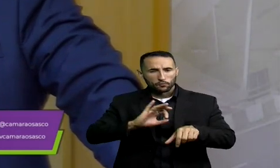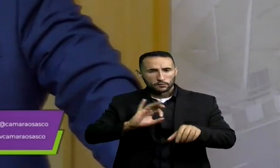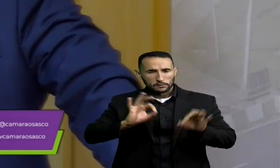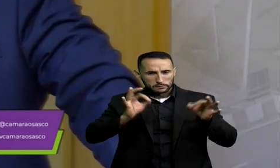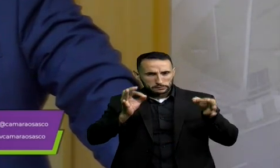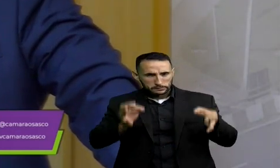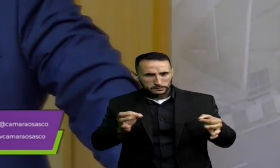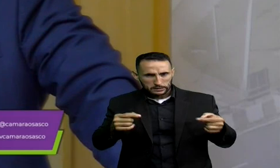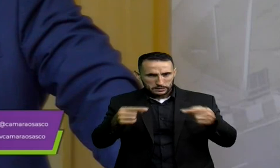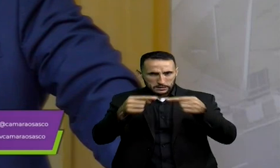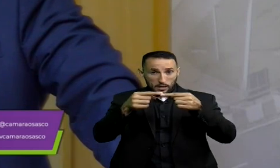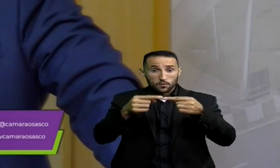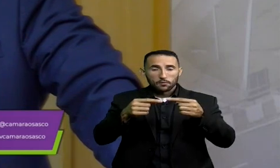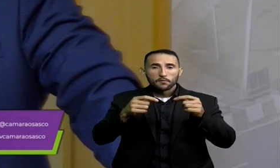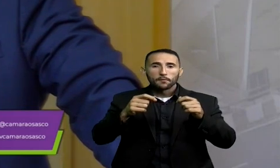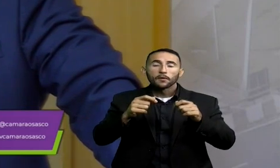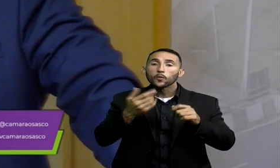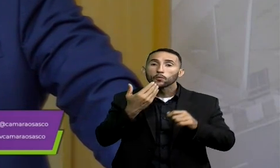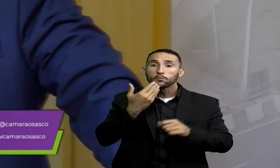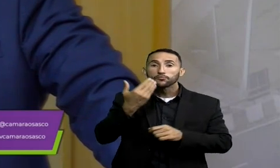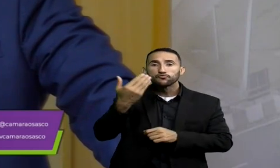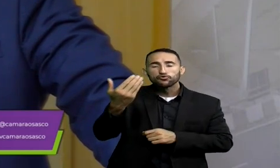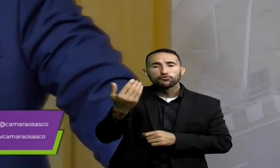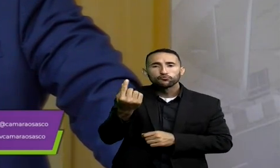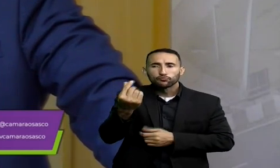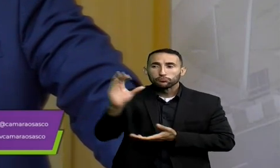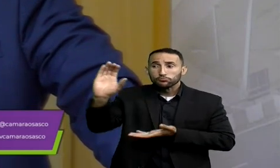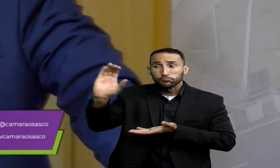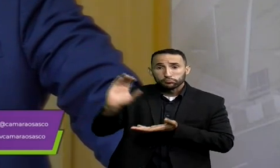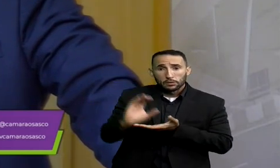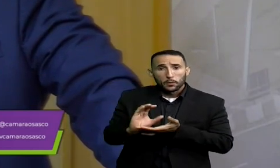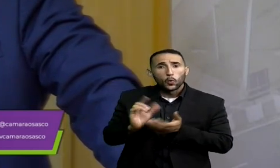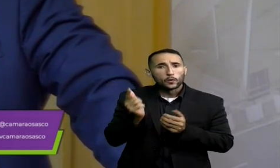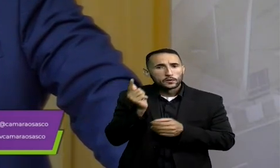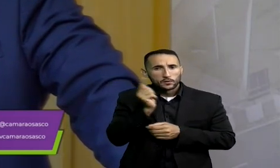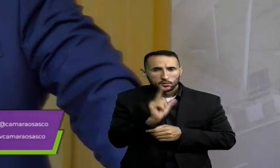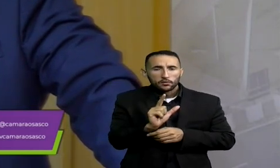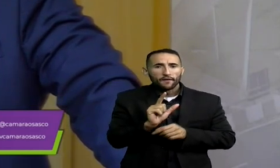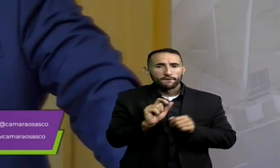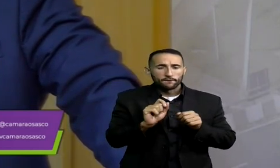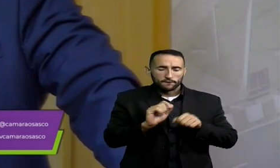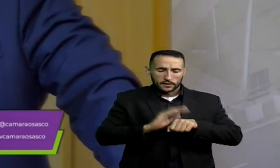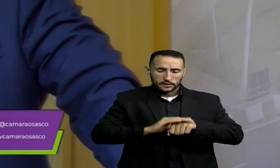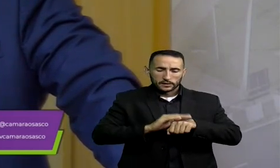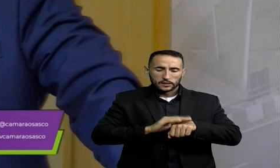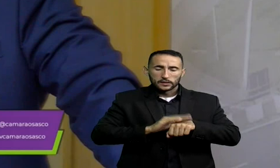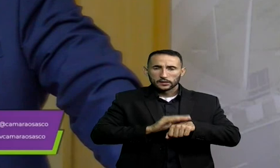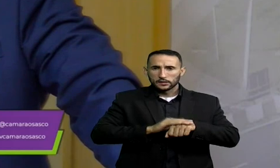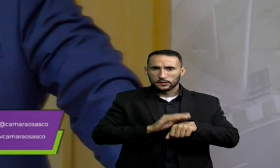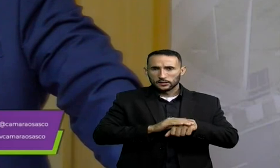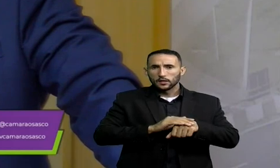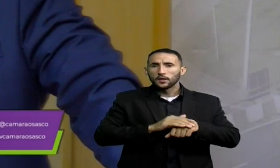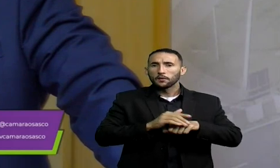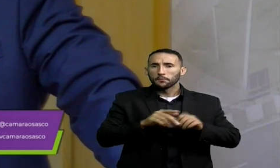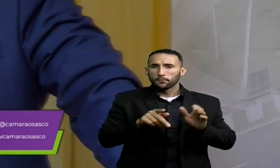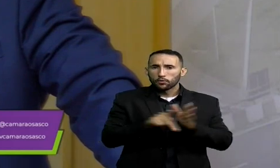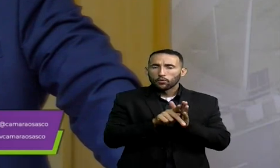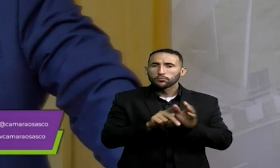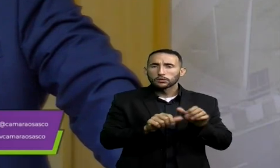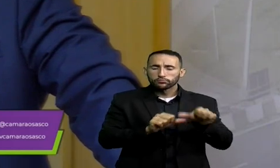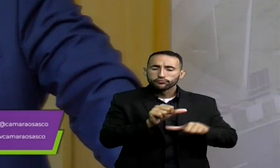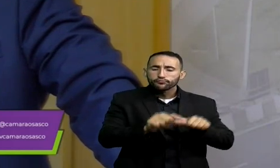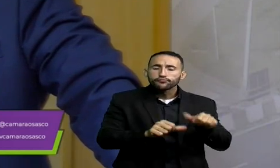nobre Deputado para que a gente possa dar continuidade nos recapeamentos da nossa